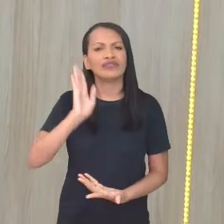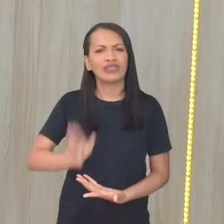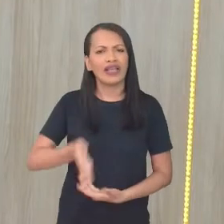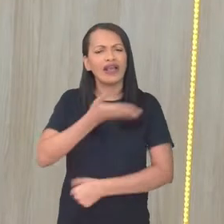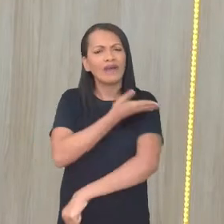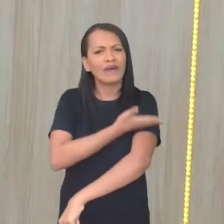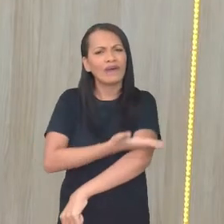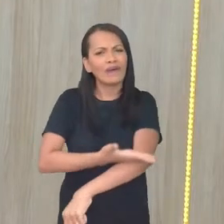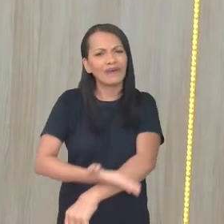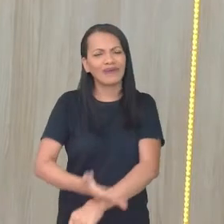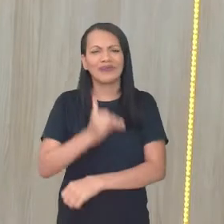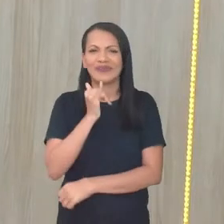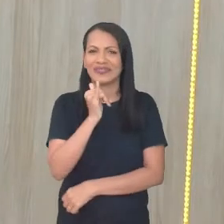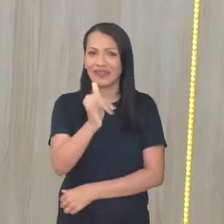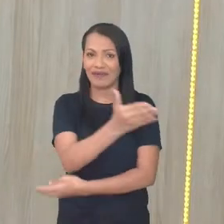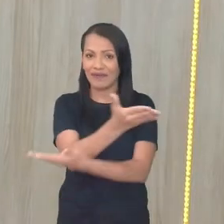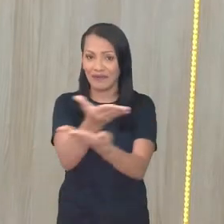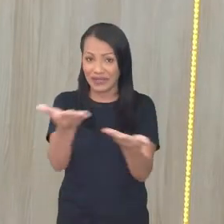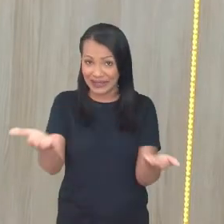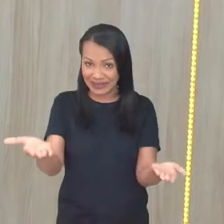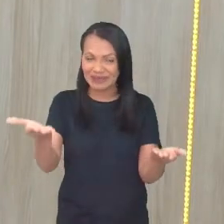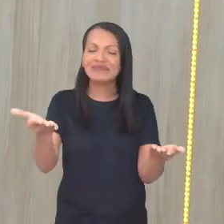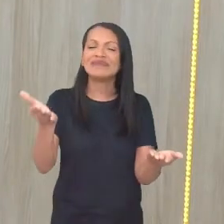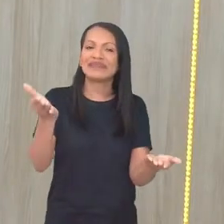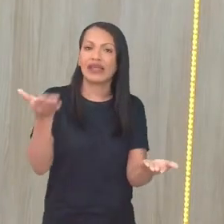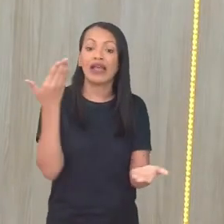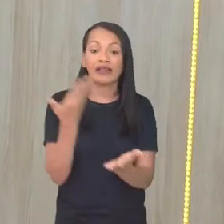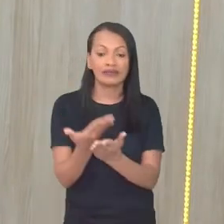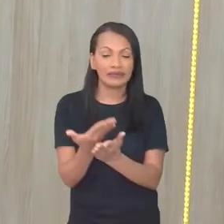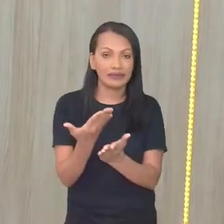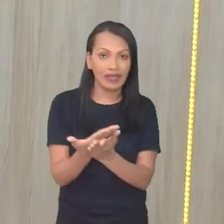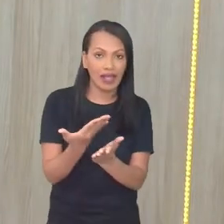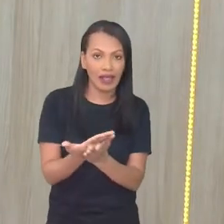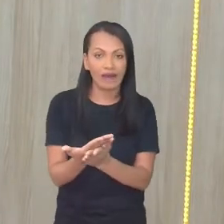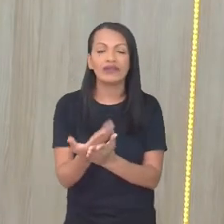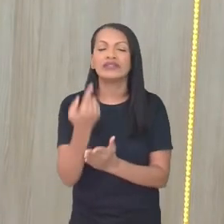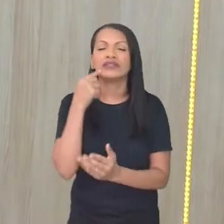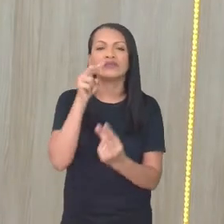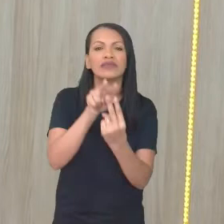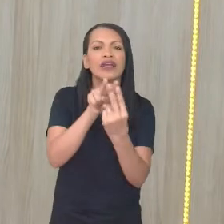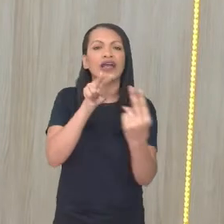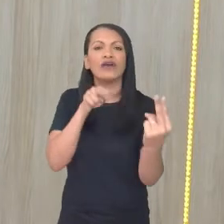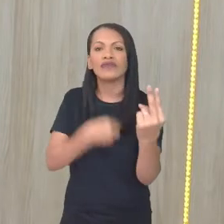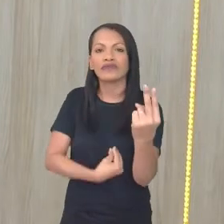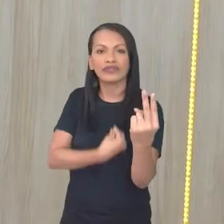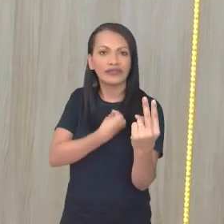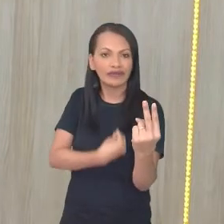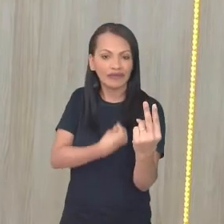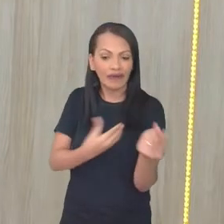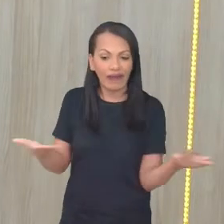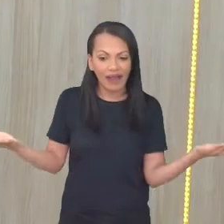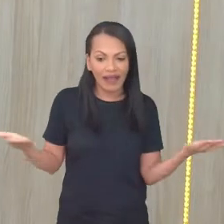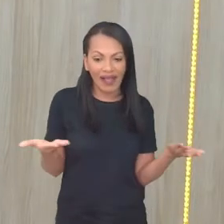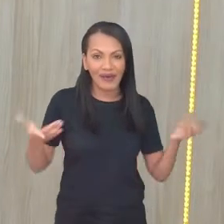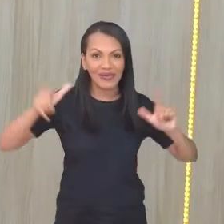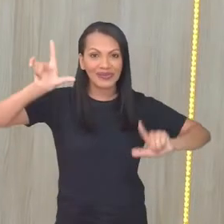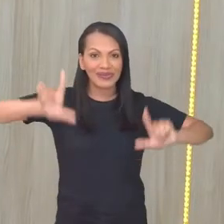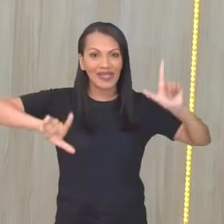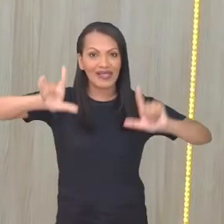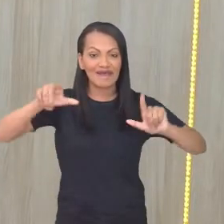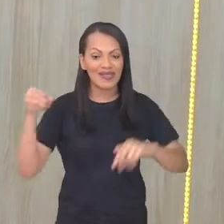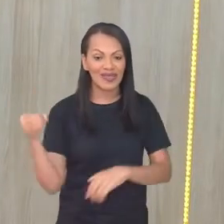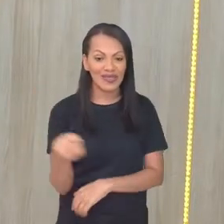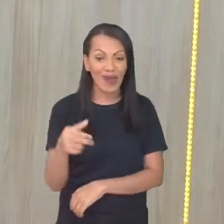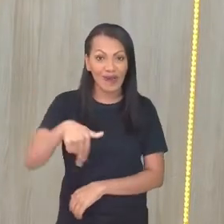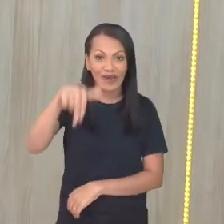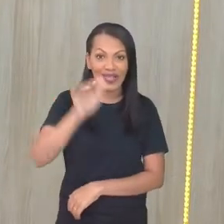costumamos sempre dizer para vocês, essa nossa aula está sendo transmitida ao vivo agora pela TV